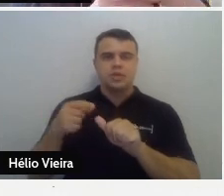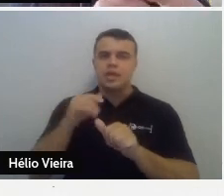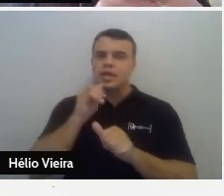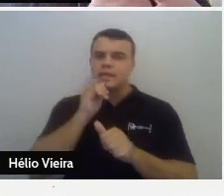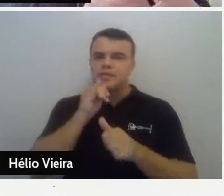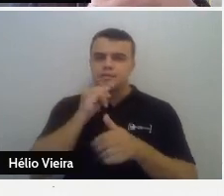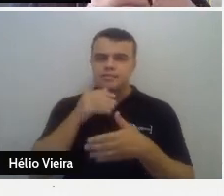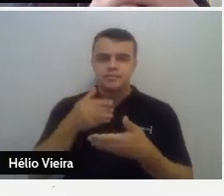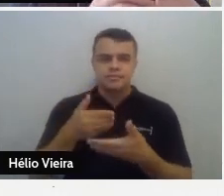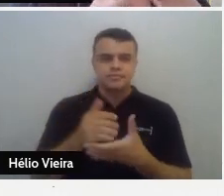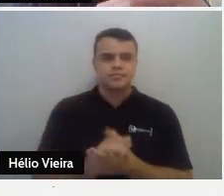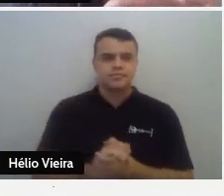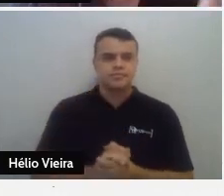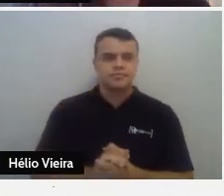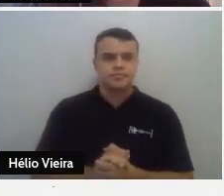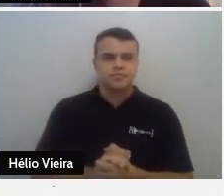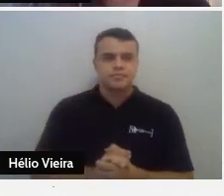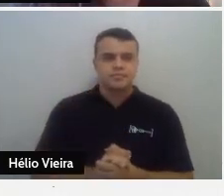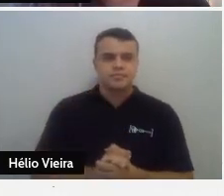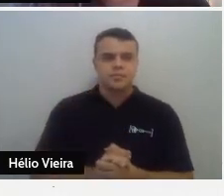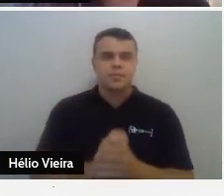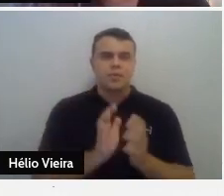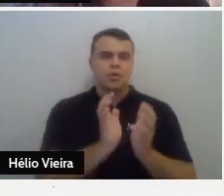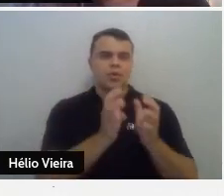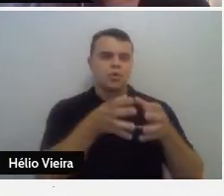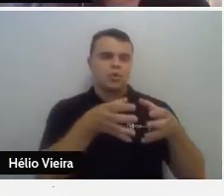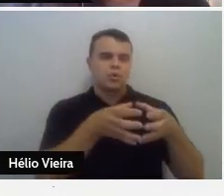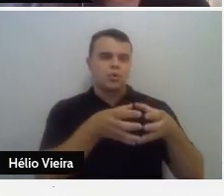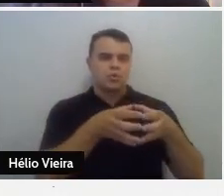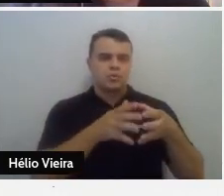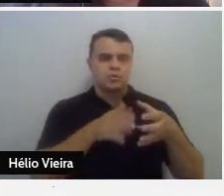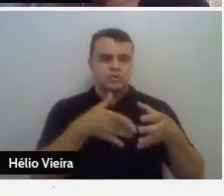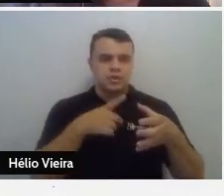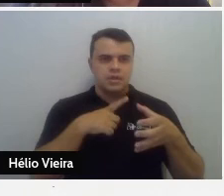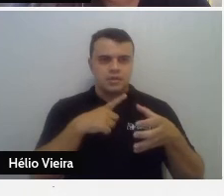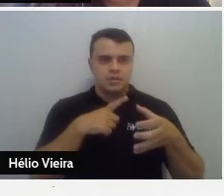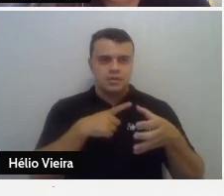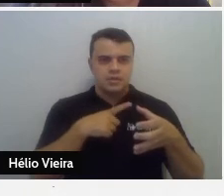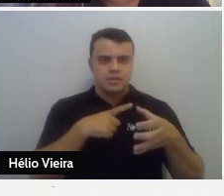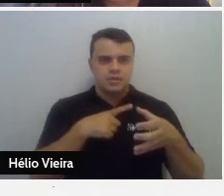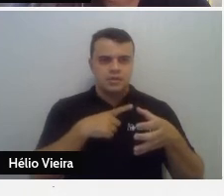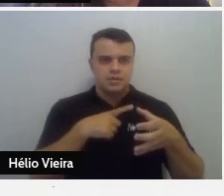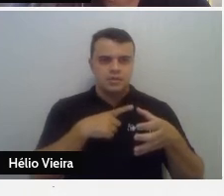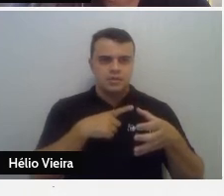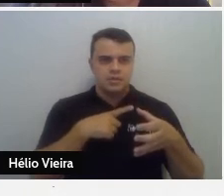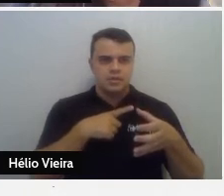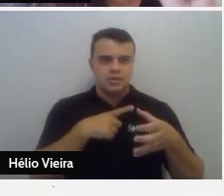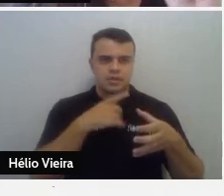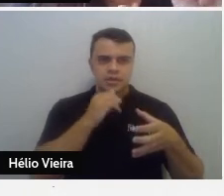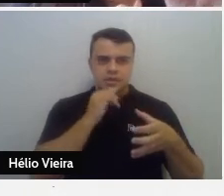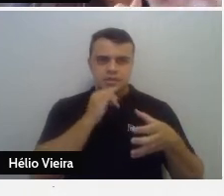exemplo, um grupo teve